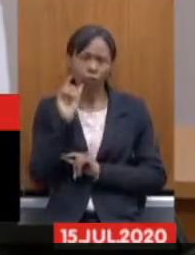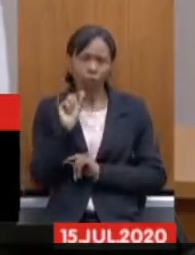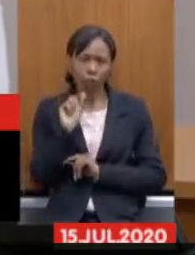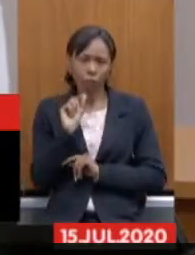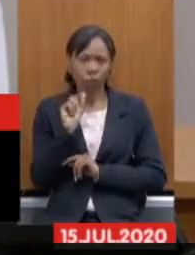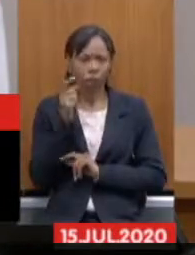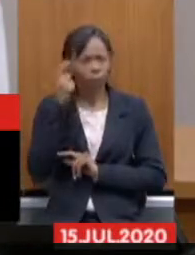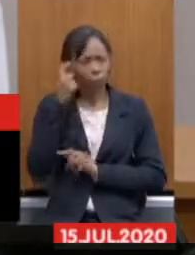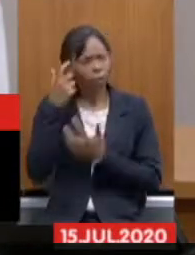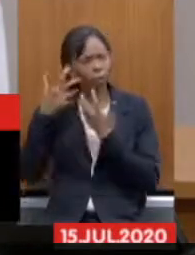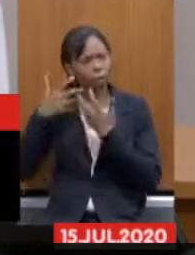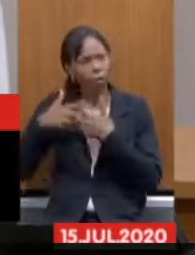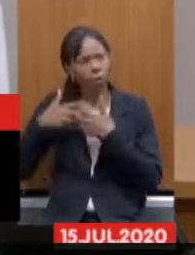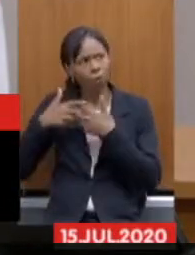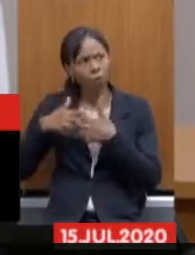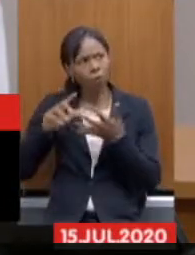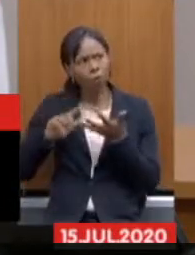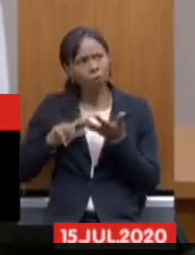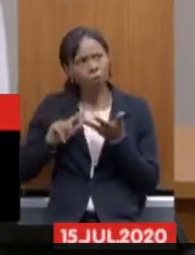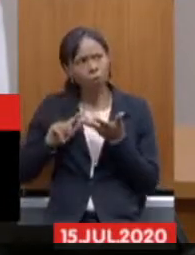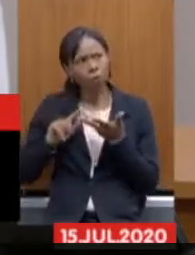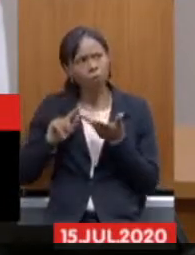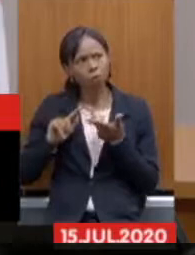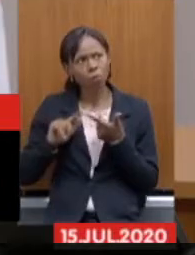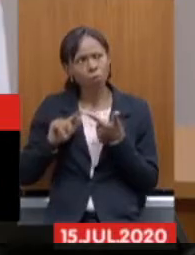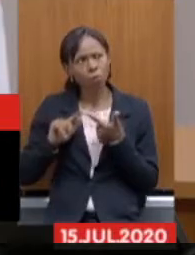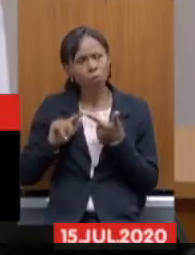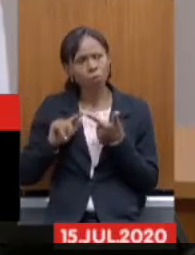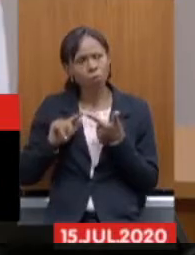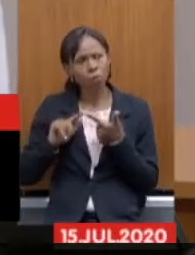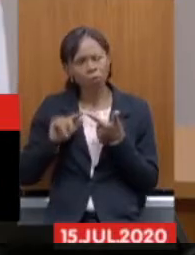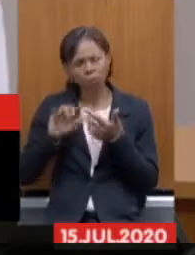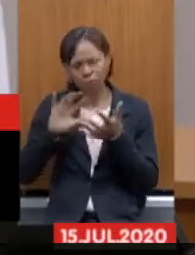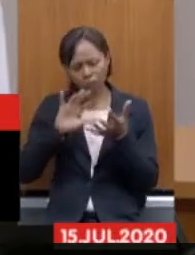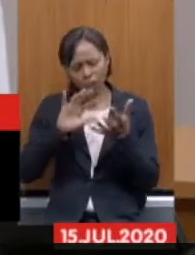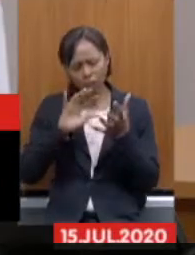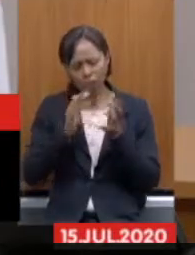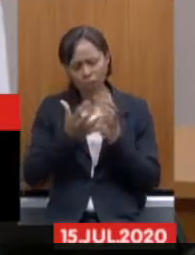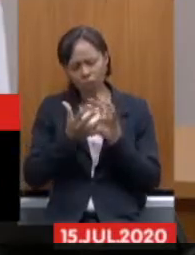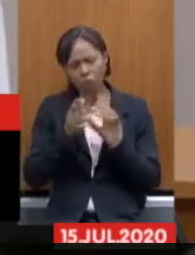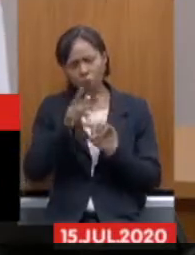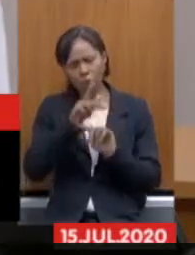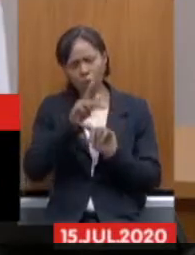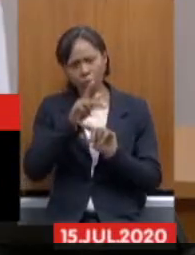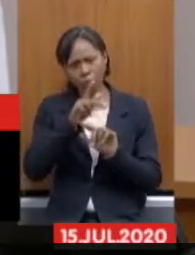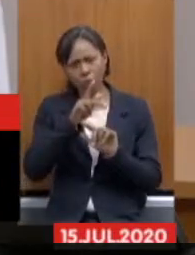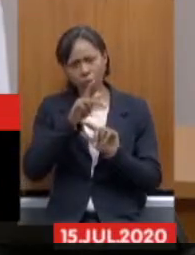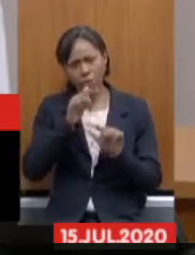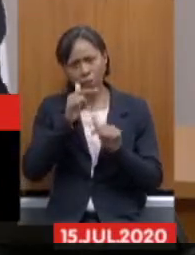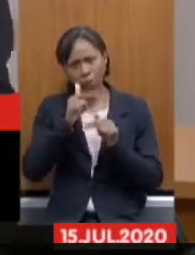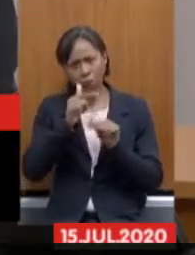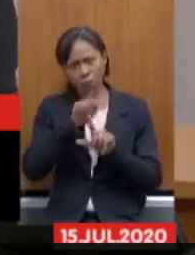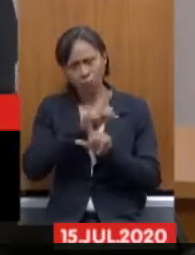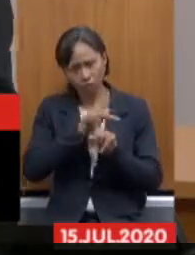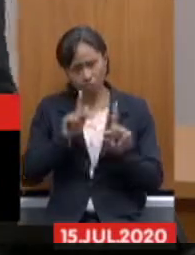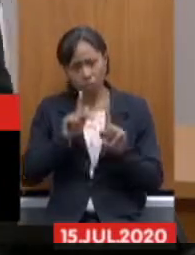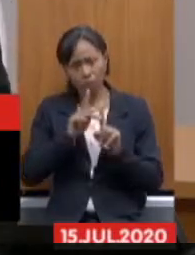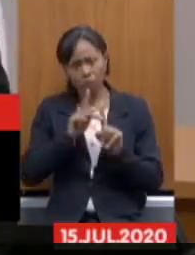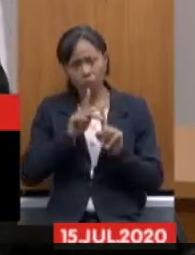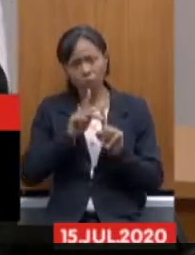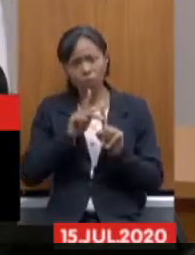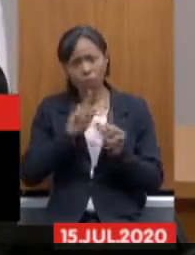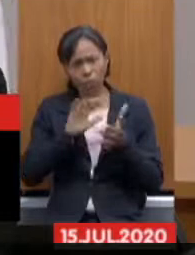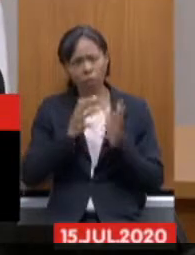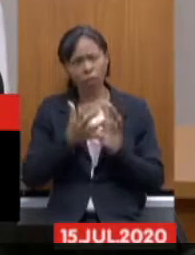nós podemos refletir até agora que essa reforma é trabalhista essa reforma da